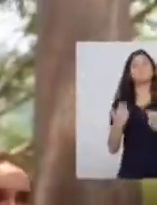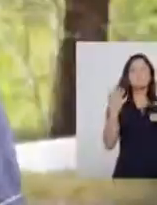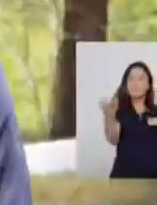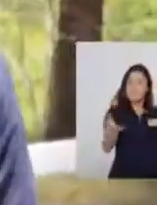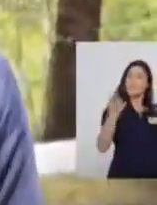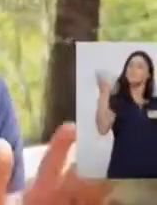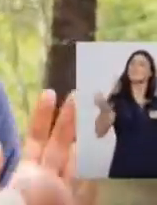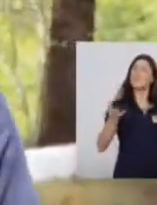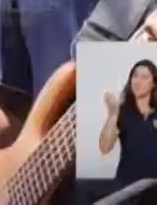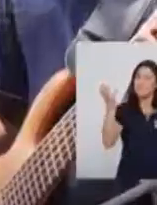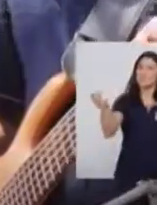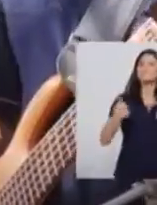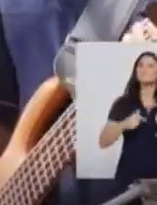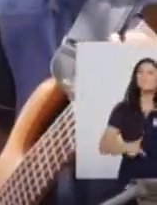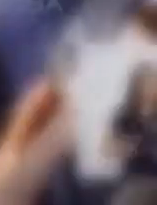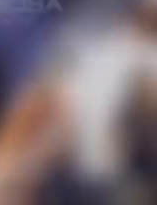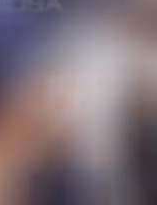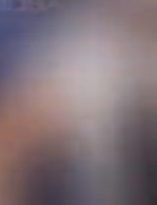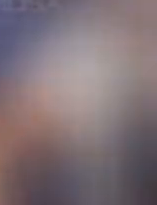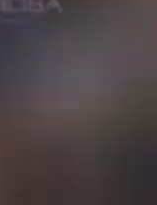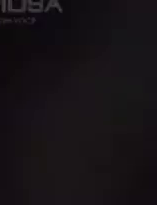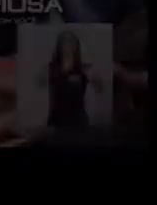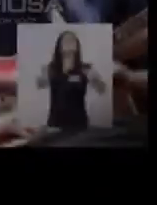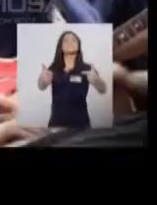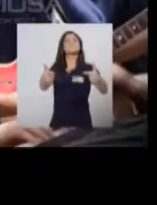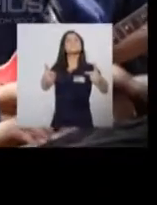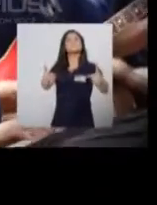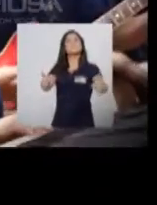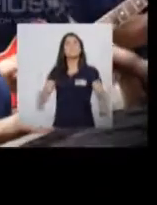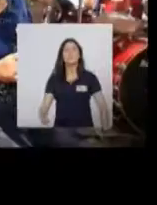com música inédita, feita pelos componentes da banda.